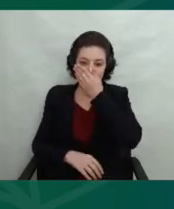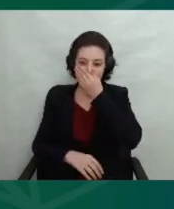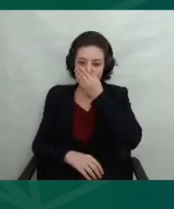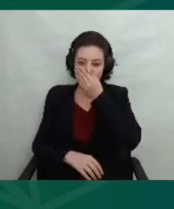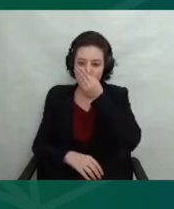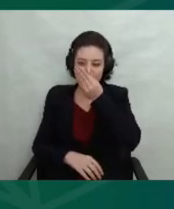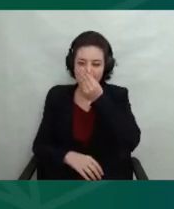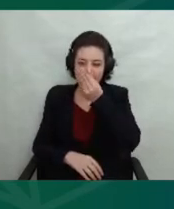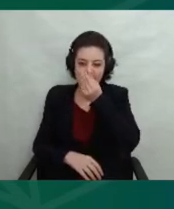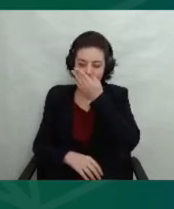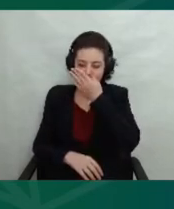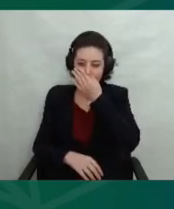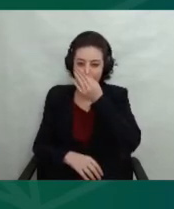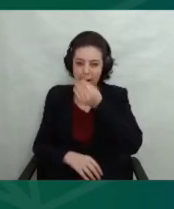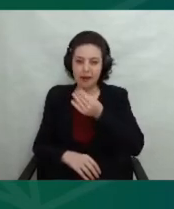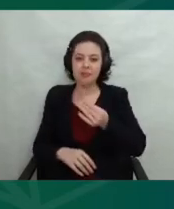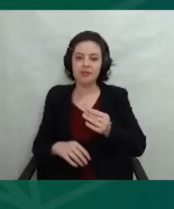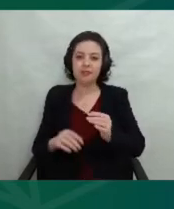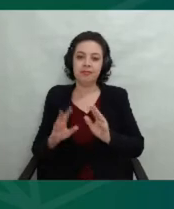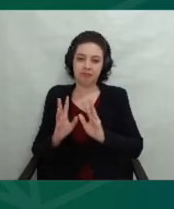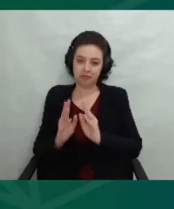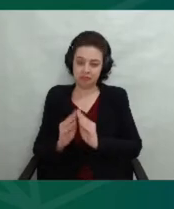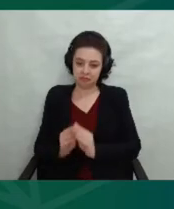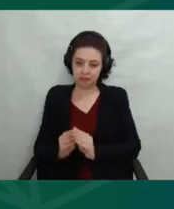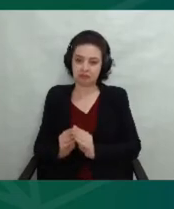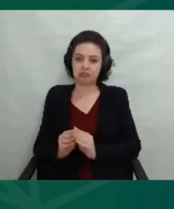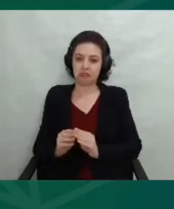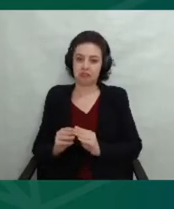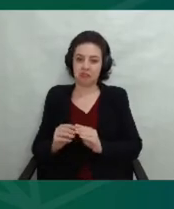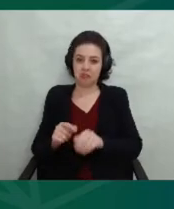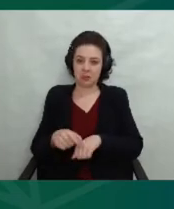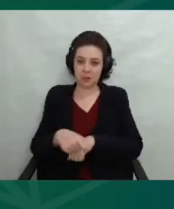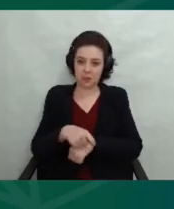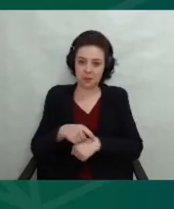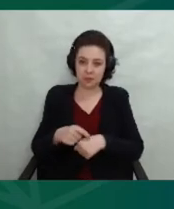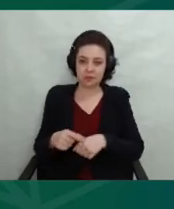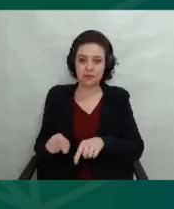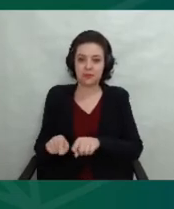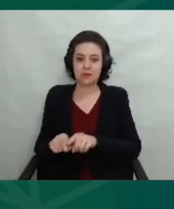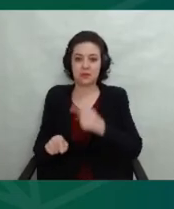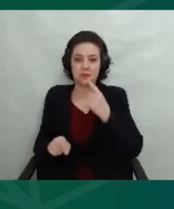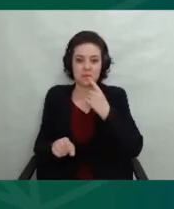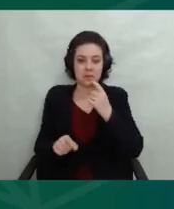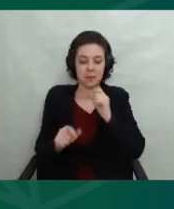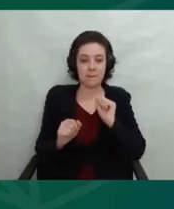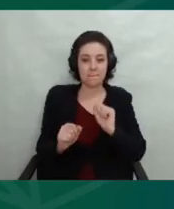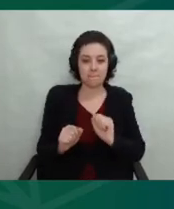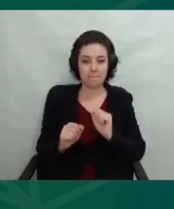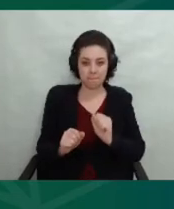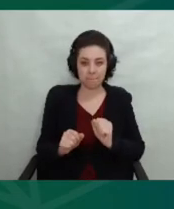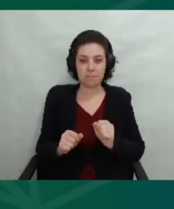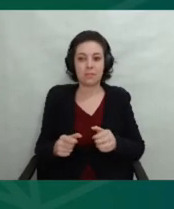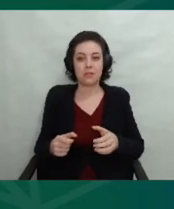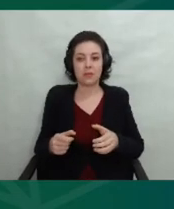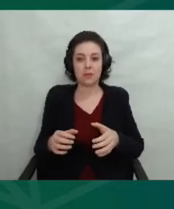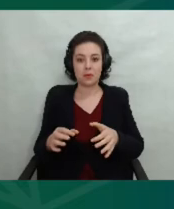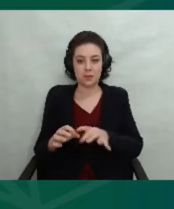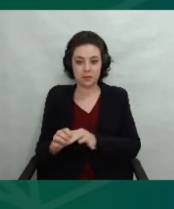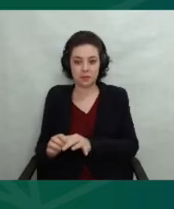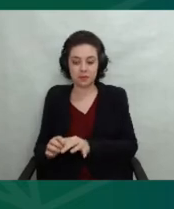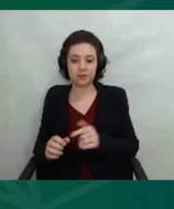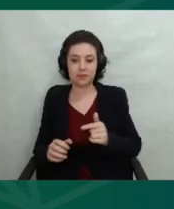Então, a conclusão é, né, que além das células somáticas, também poderia acontecer em células germinativas. Próximo, já falei